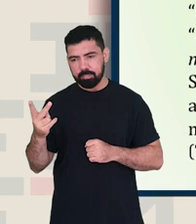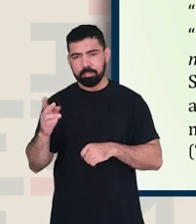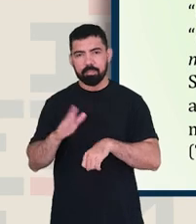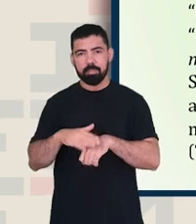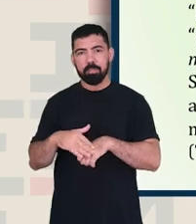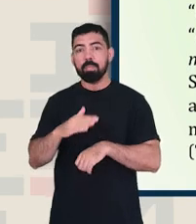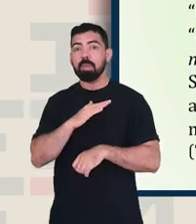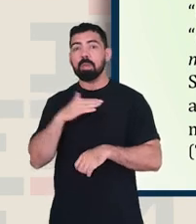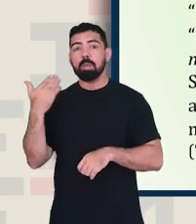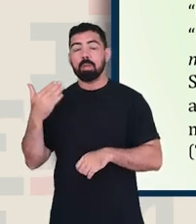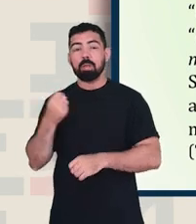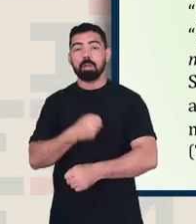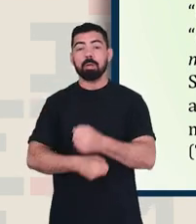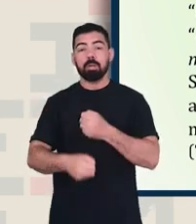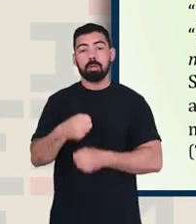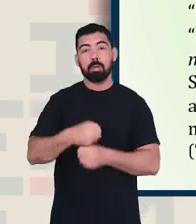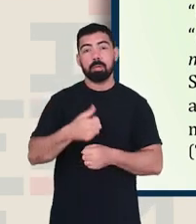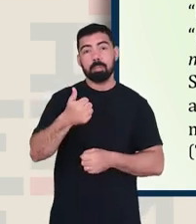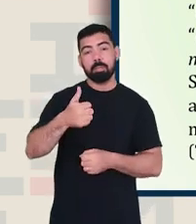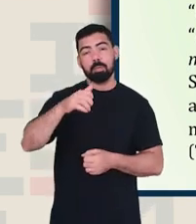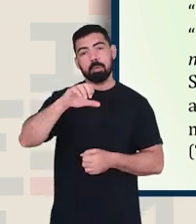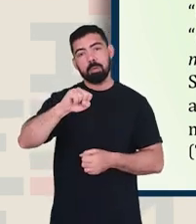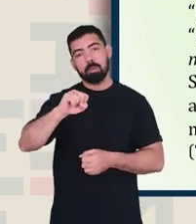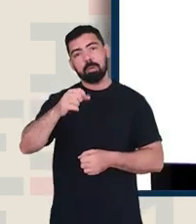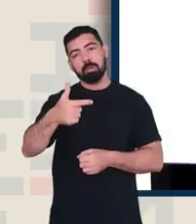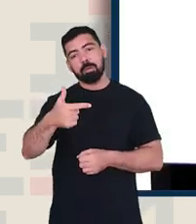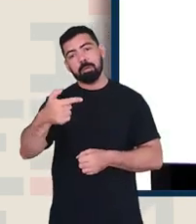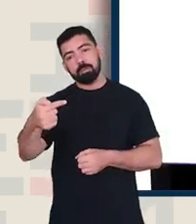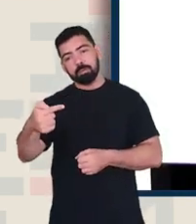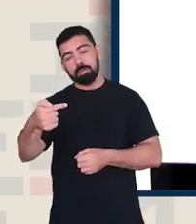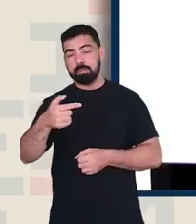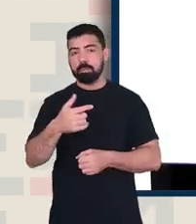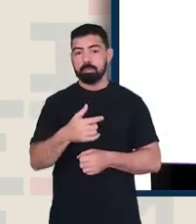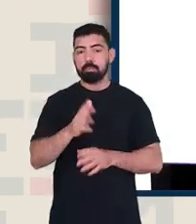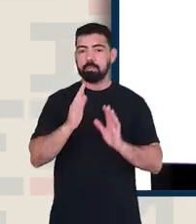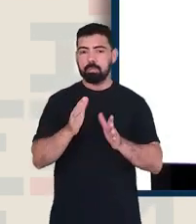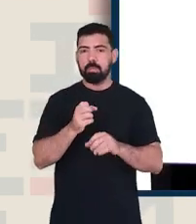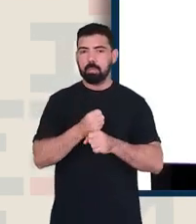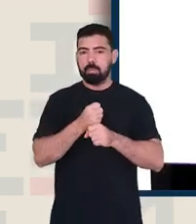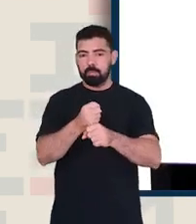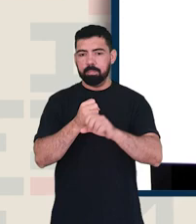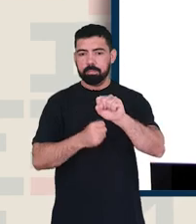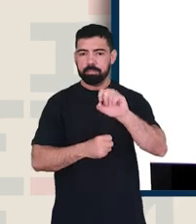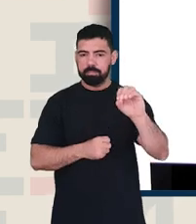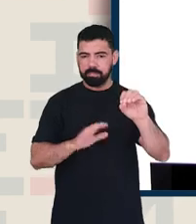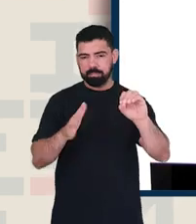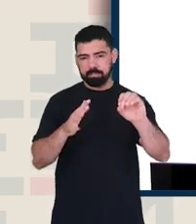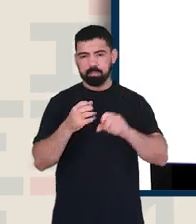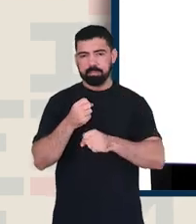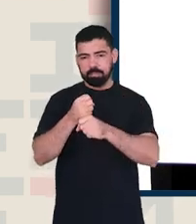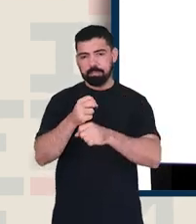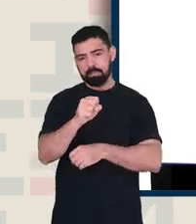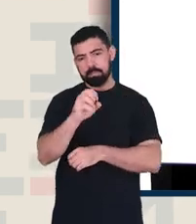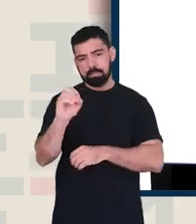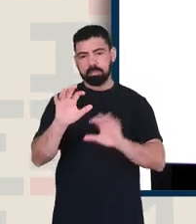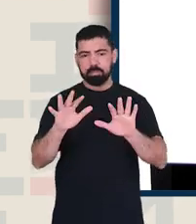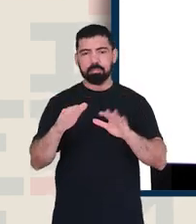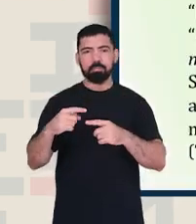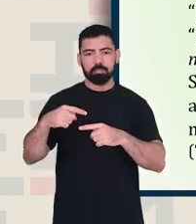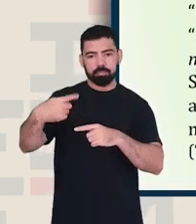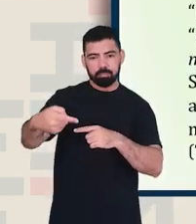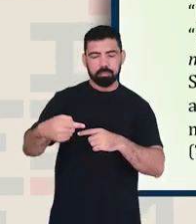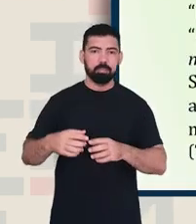Beethoven morre em 1927, então já tinham passado aí uns 80 anos no mínimo, 80, 90 anos,